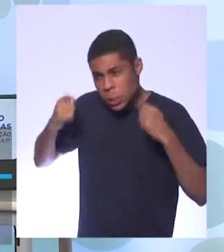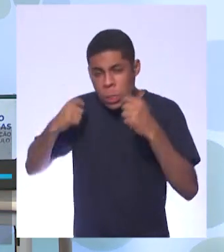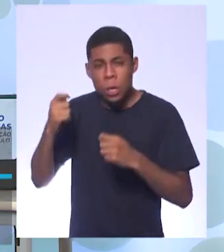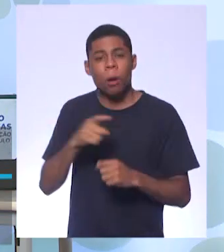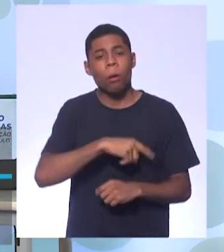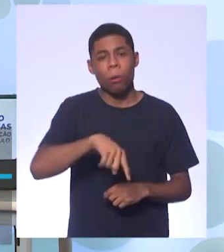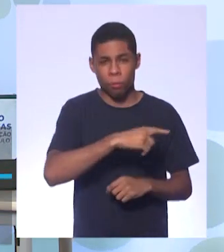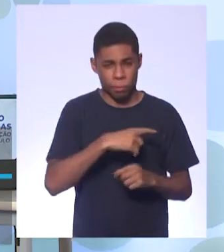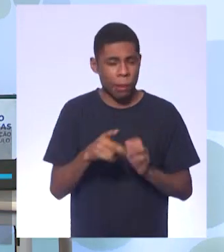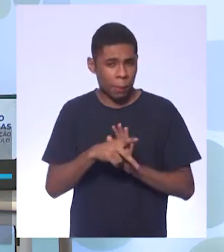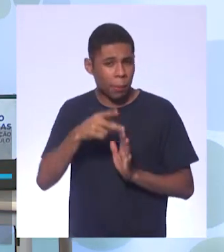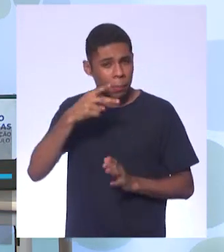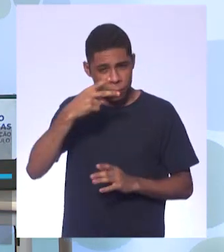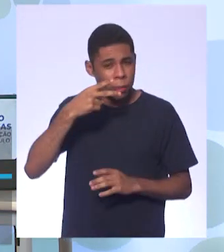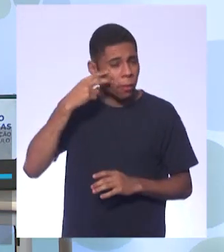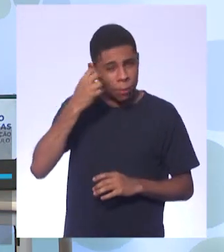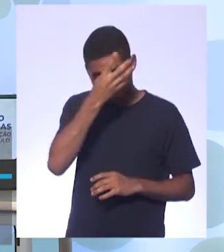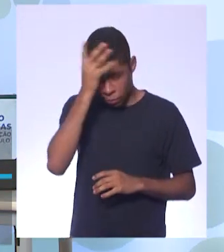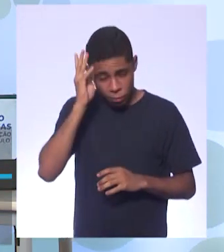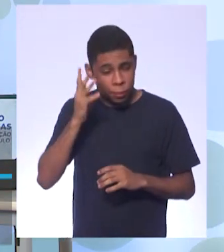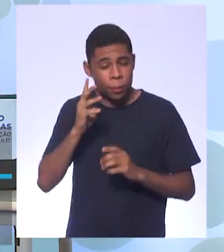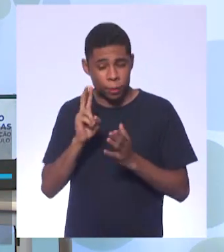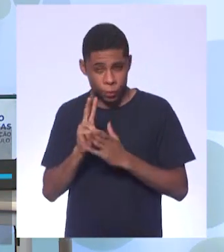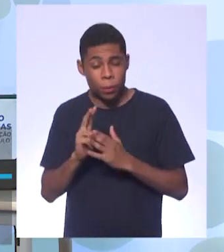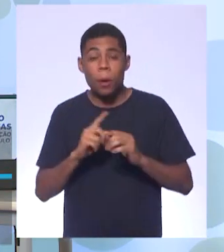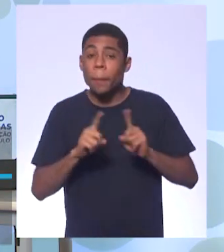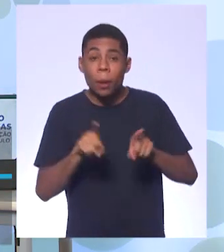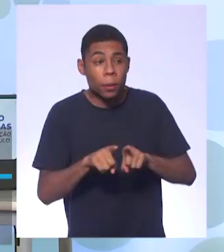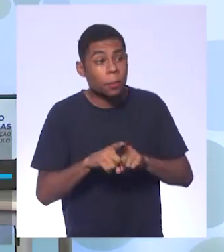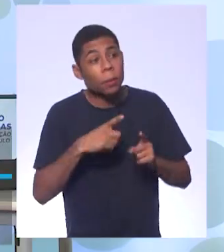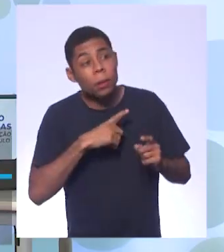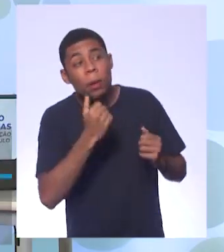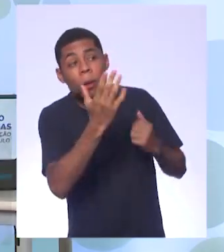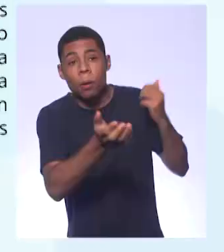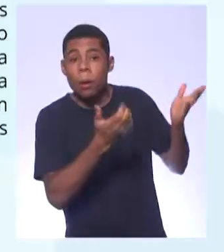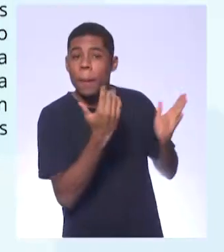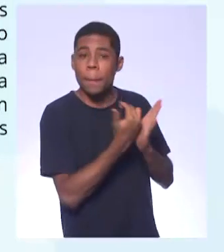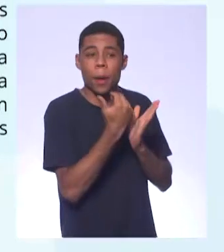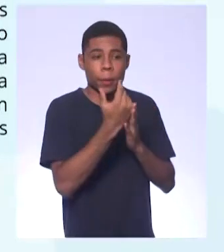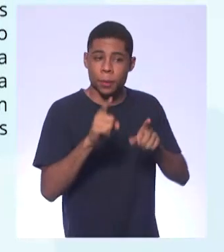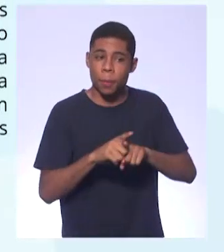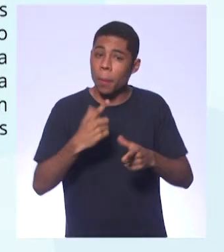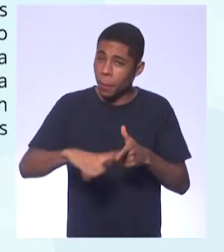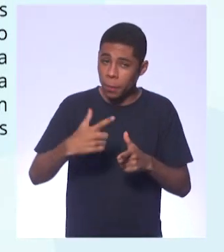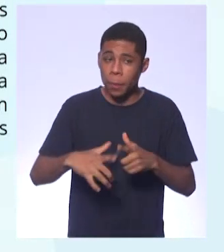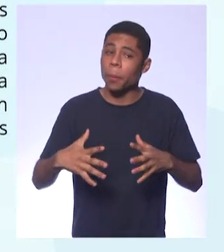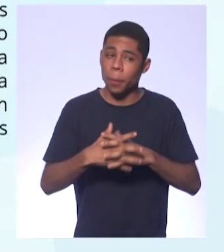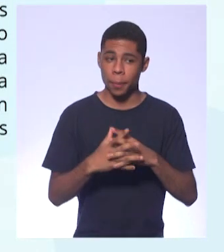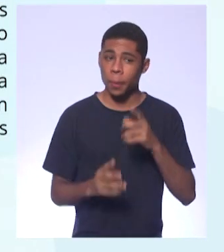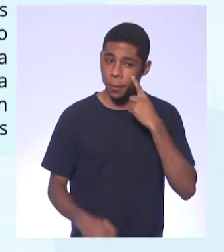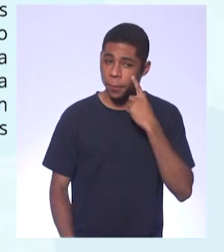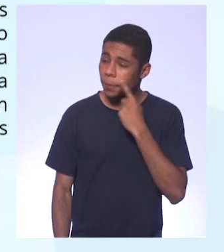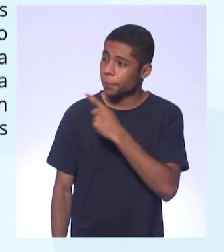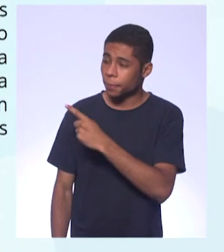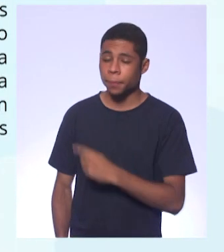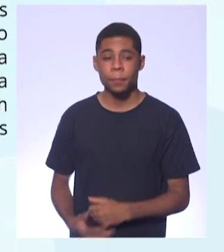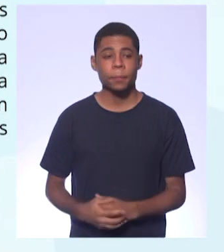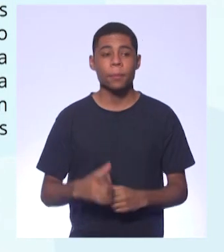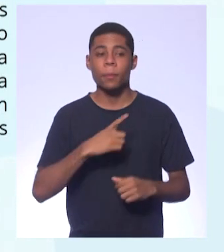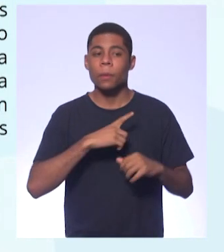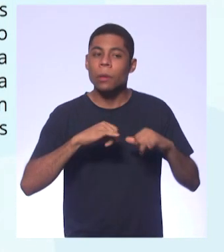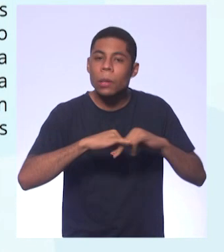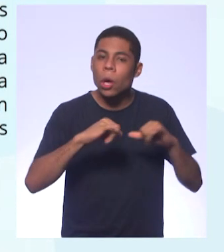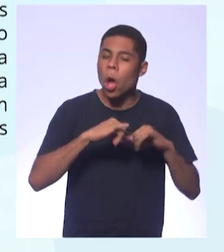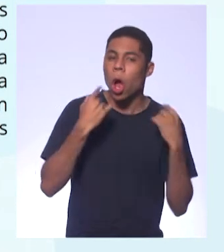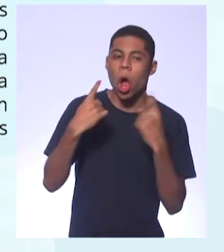de conflitos externos por causa da extensão territorial. Então, acompanhe aí na tela aí que a gente vai ver alguns conflitos aí. Então, as campanhas contra